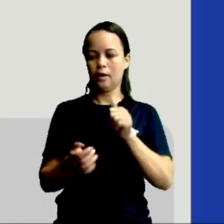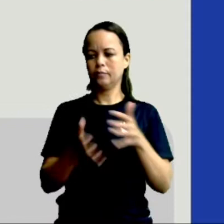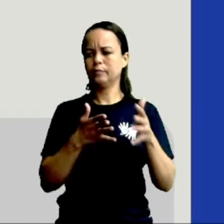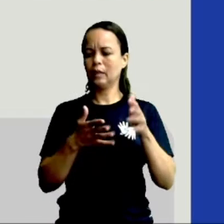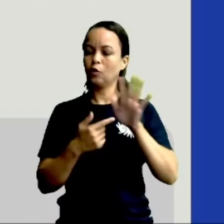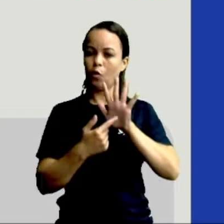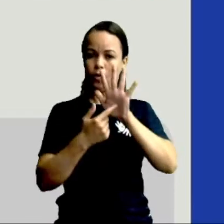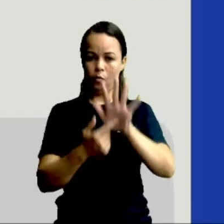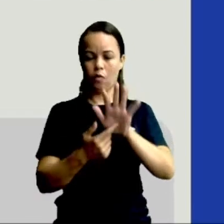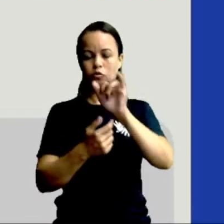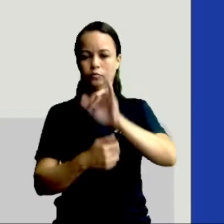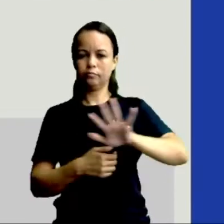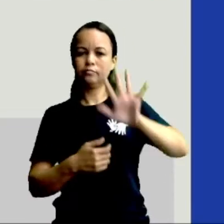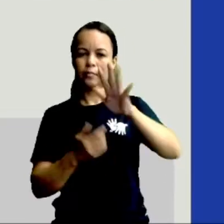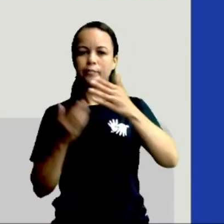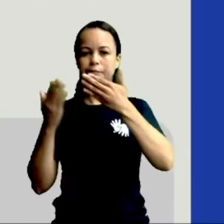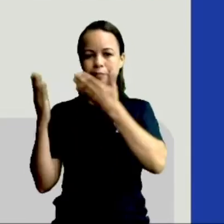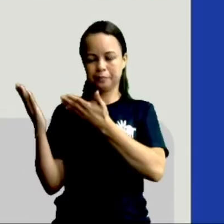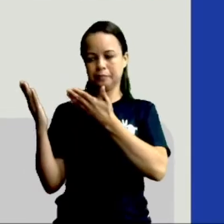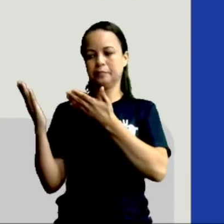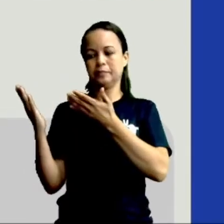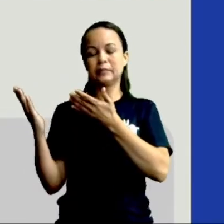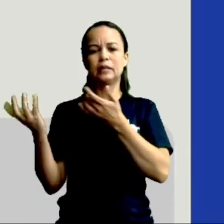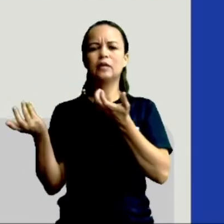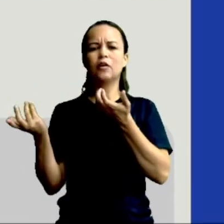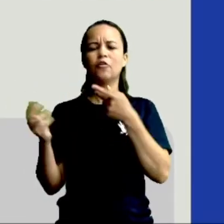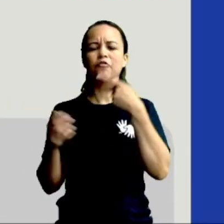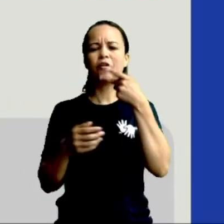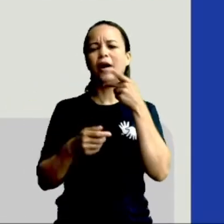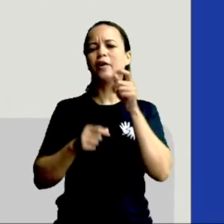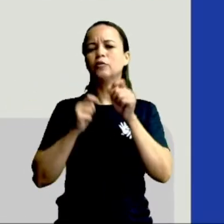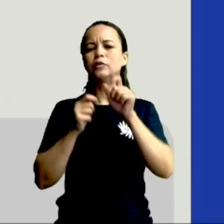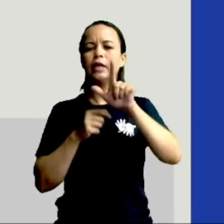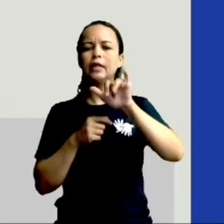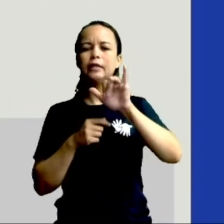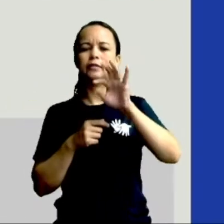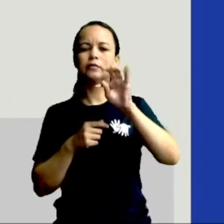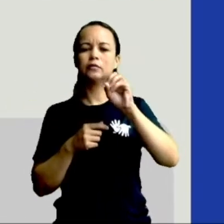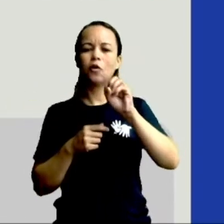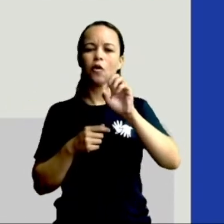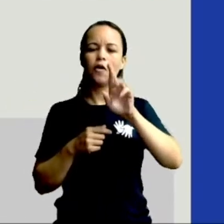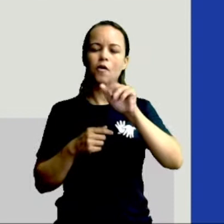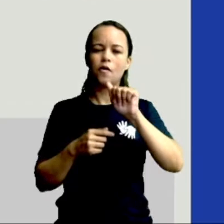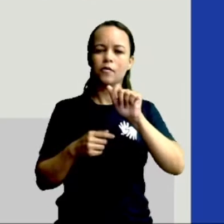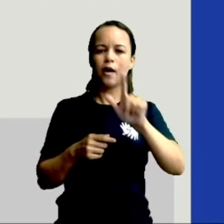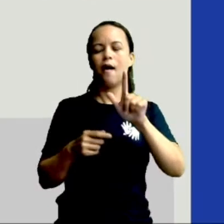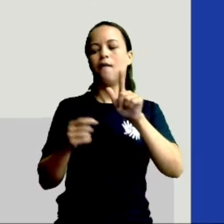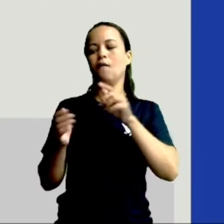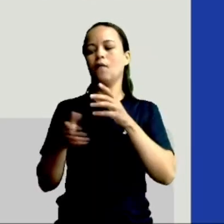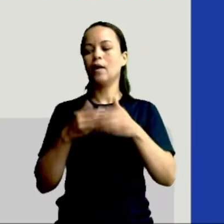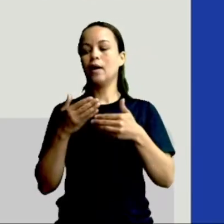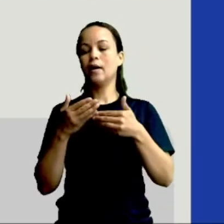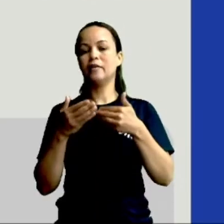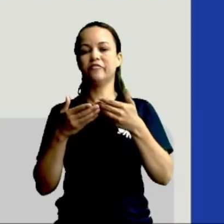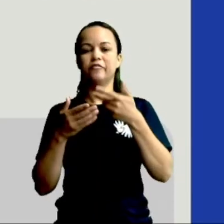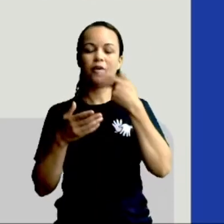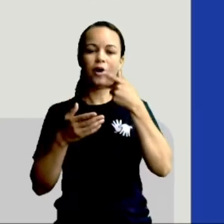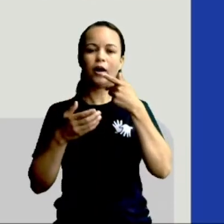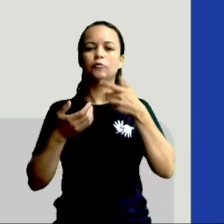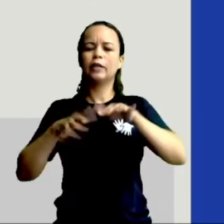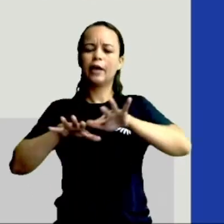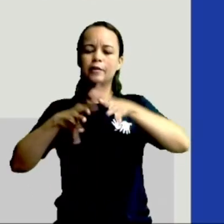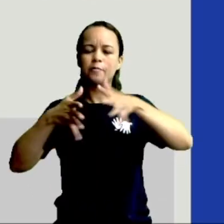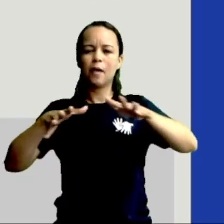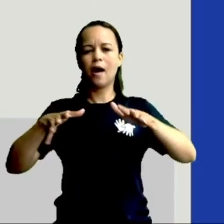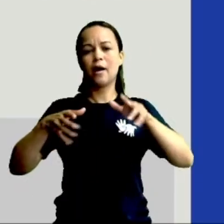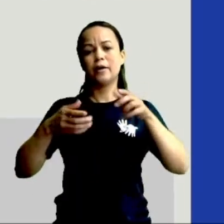uma planície litorânea. Lembra que quando eu falo de litorânea, eu falo de litoral, falo de mar. E aí, para vocês, é uma foto de Porto